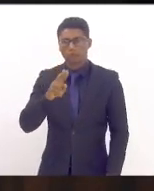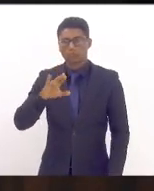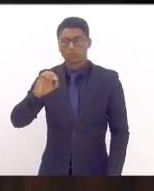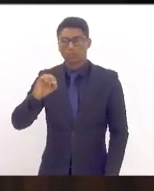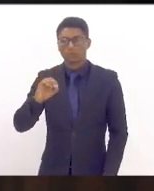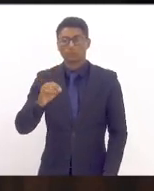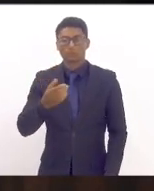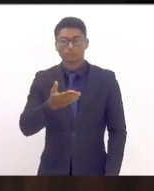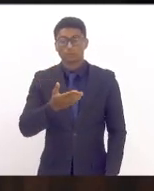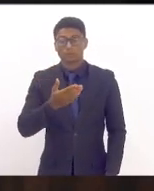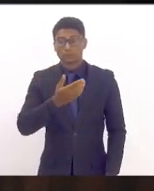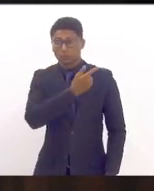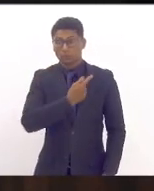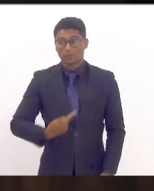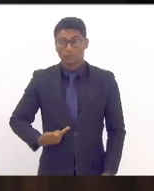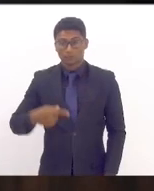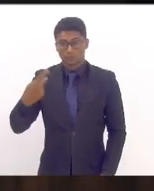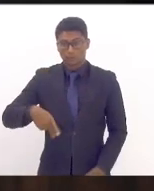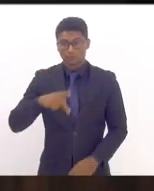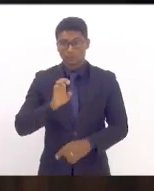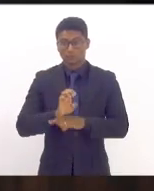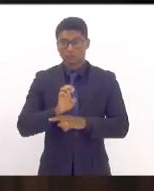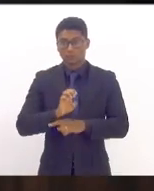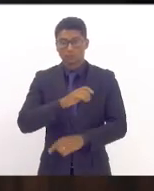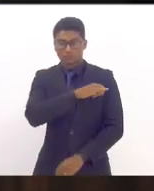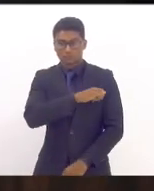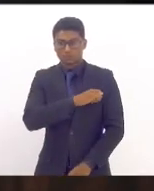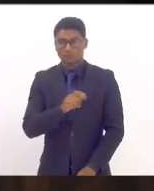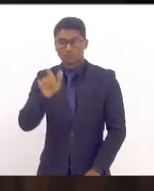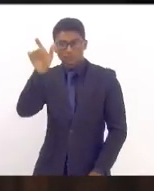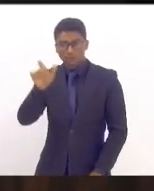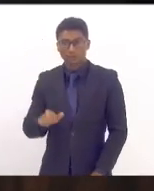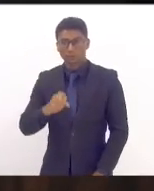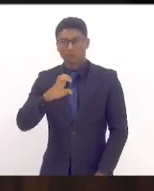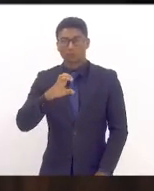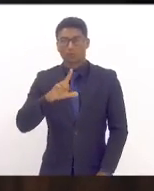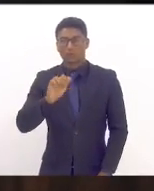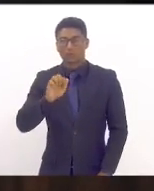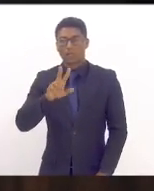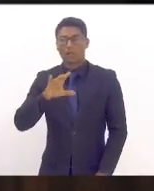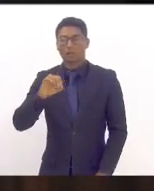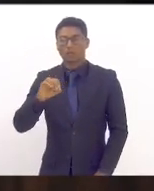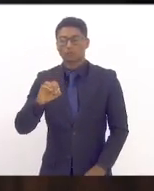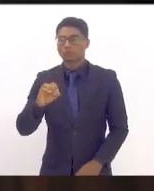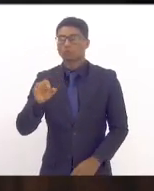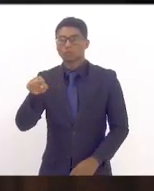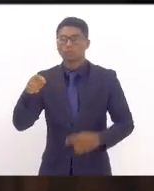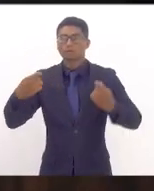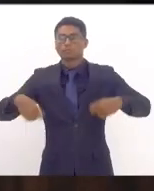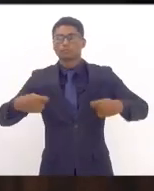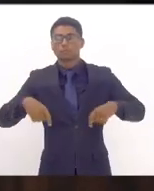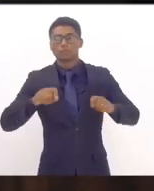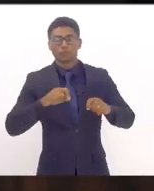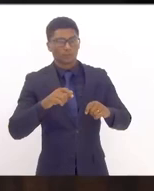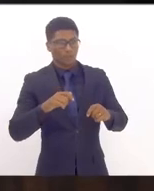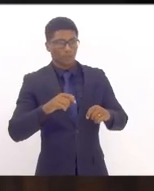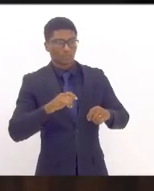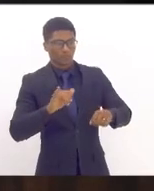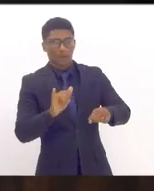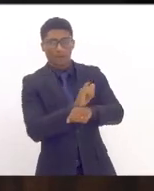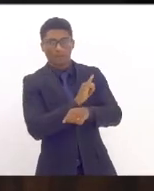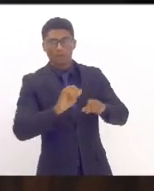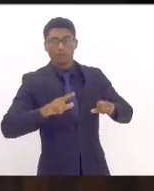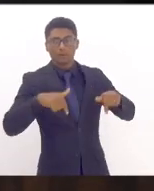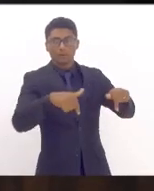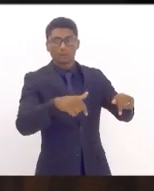o Excelentíssimo Senhor governador do Rio de Janeiro senhor Cláudio Castro adoção de medidas necessárias no sentido de atender demanda dos